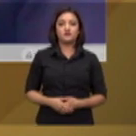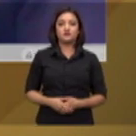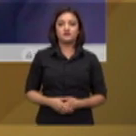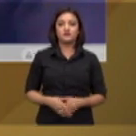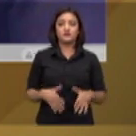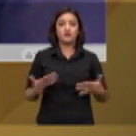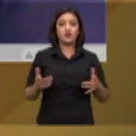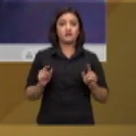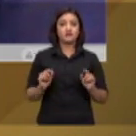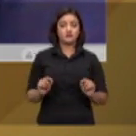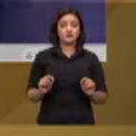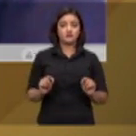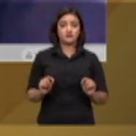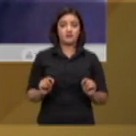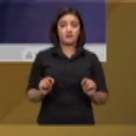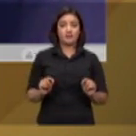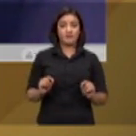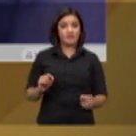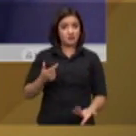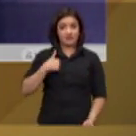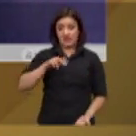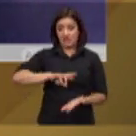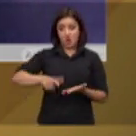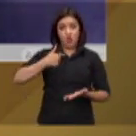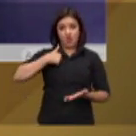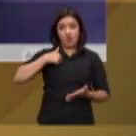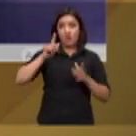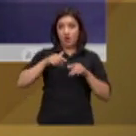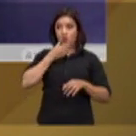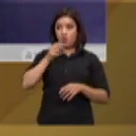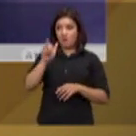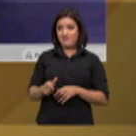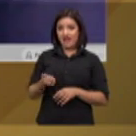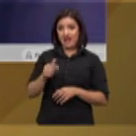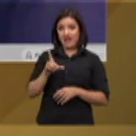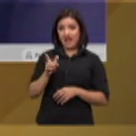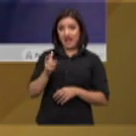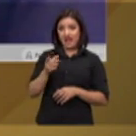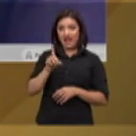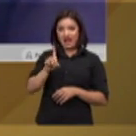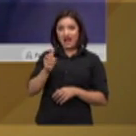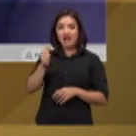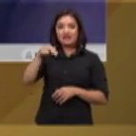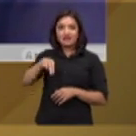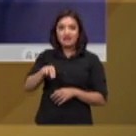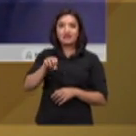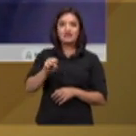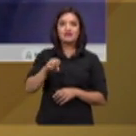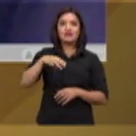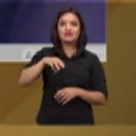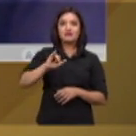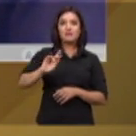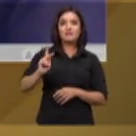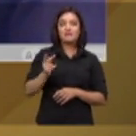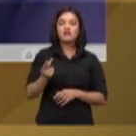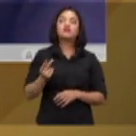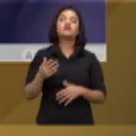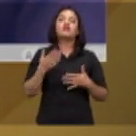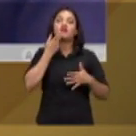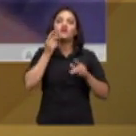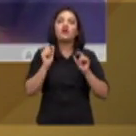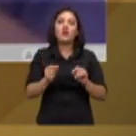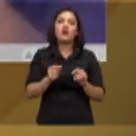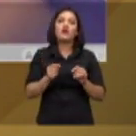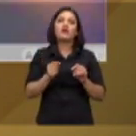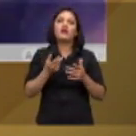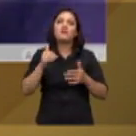senhores ministros, senhoras ministras, não sou eu, é Adam Smith dizendo que a loteria explora uma esperança vã das pessoas e que